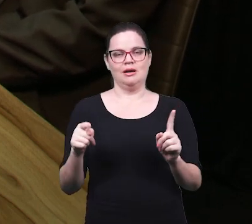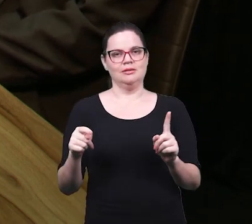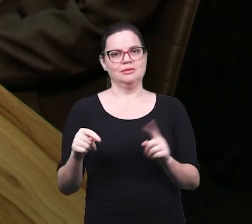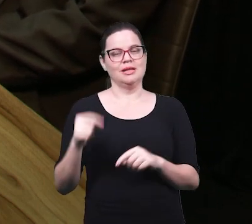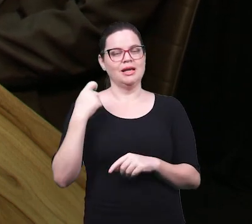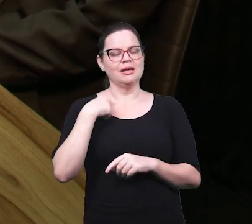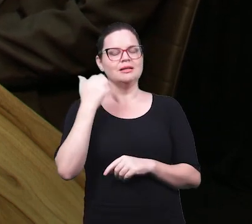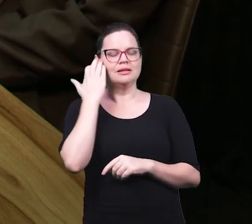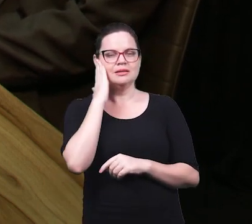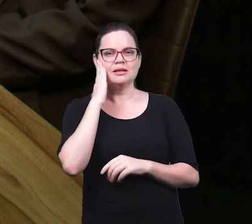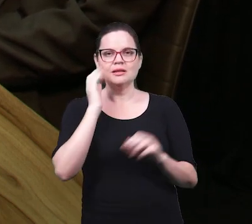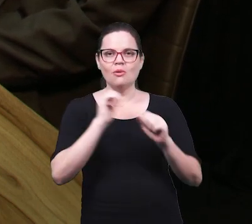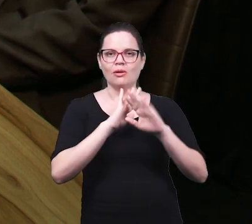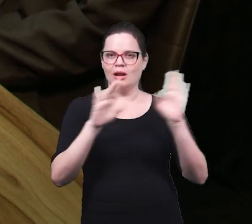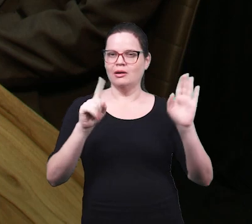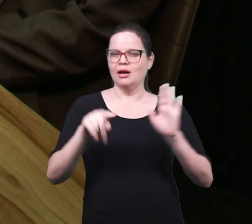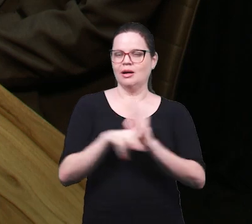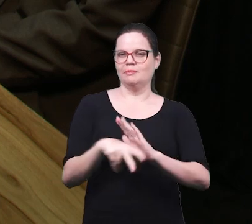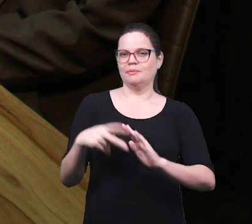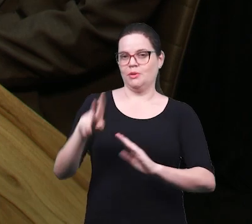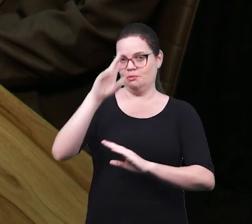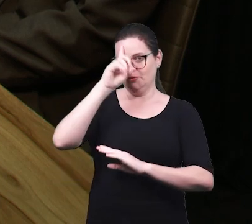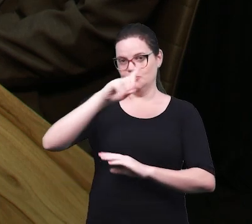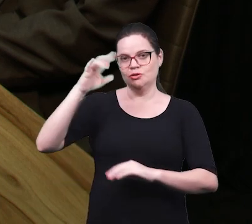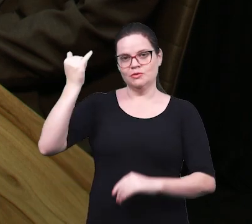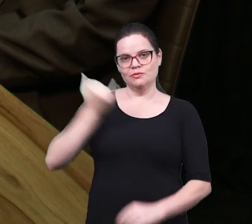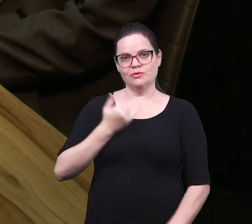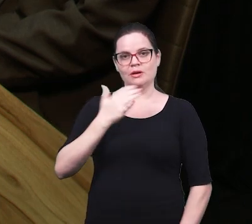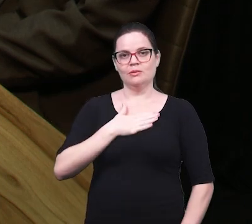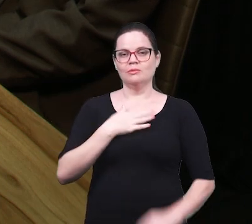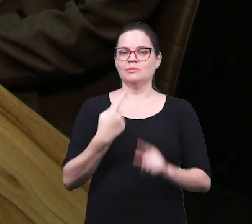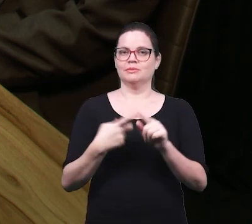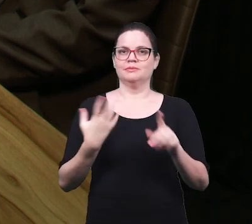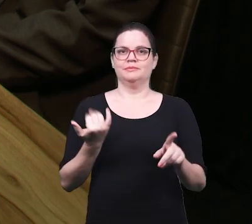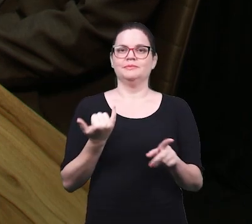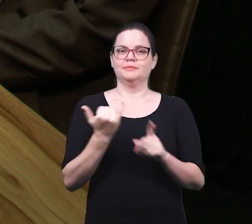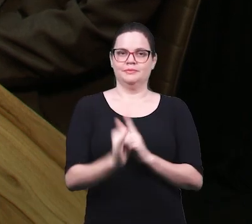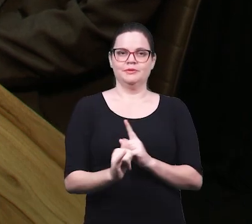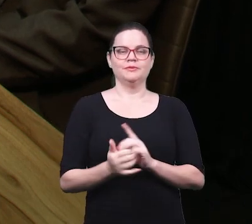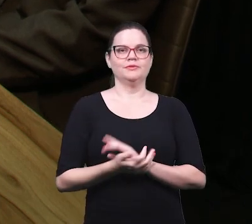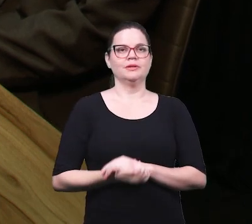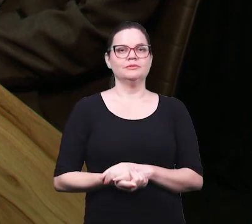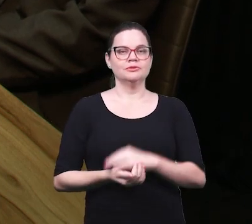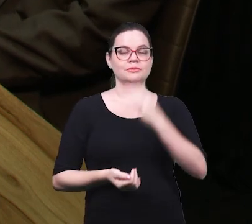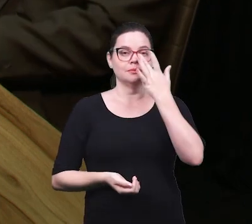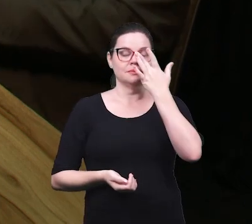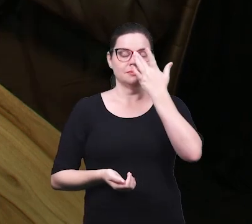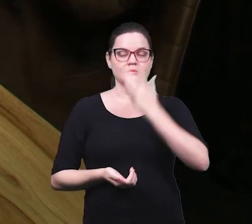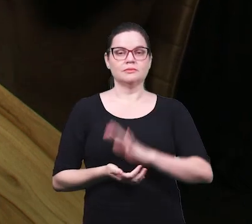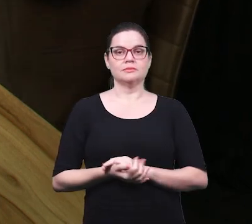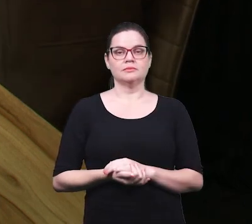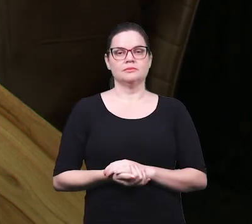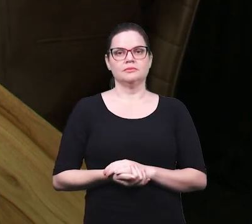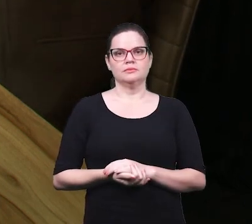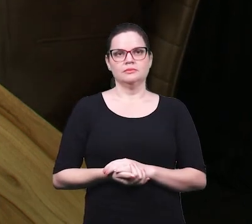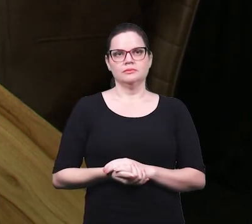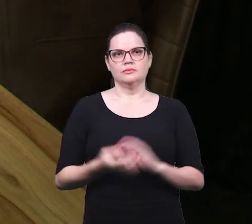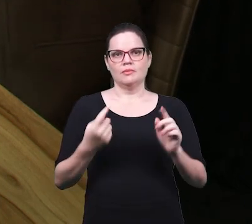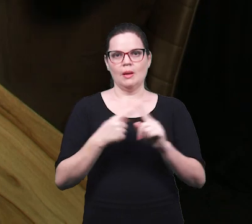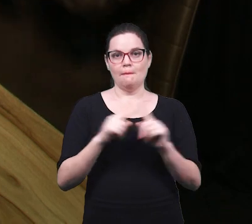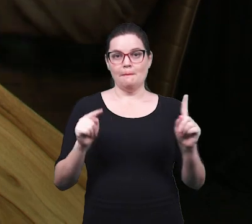aquele sonho, que ele entendeu que era um sonho do Senhor, de Deus, para a vida dele, Era profético, né? e que era